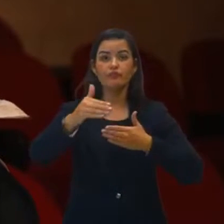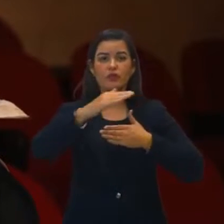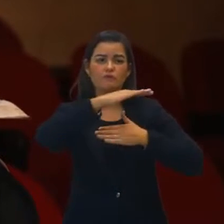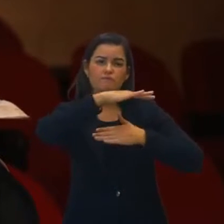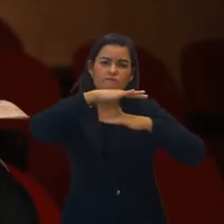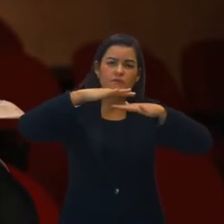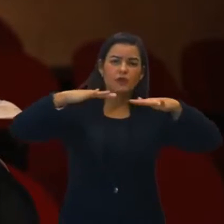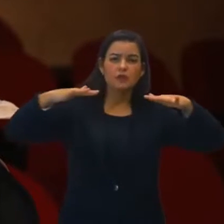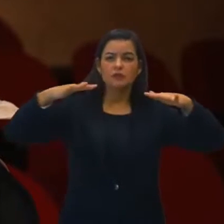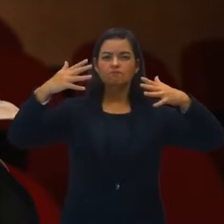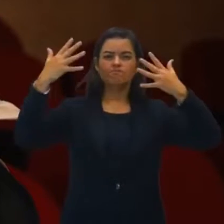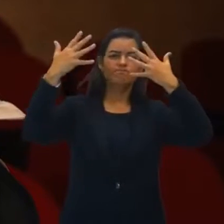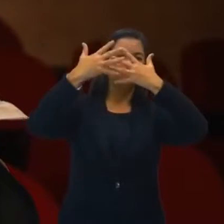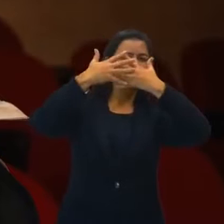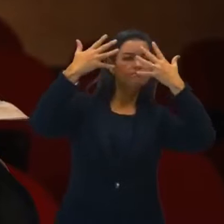nebuloso.